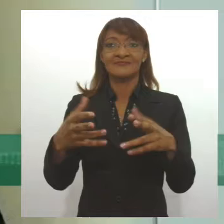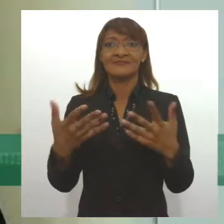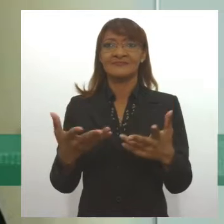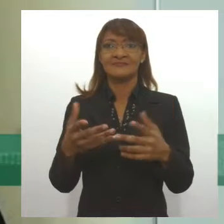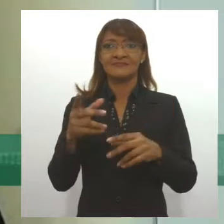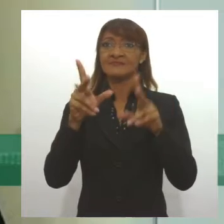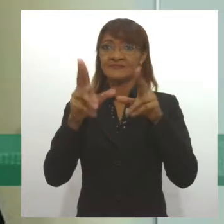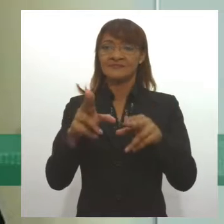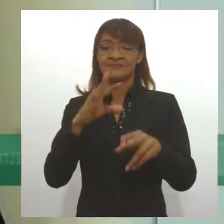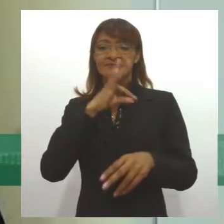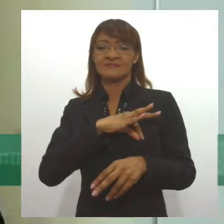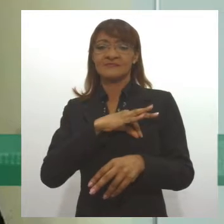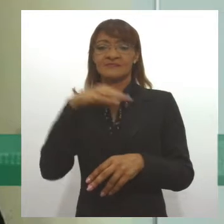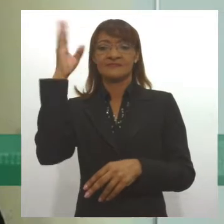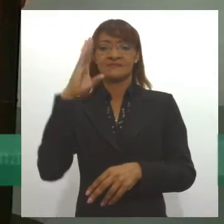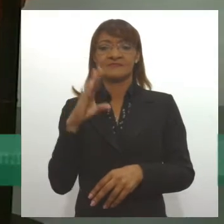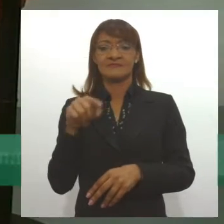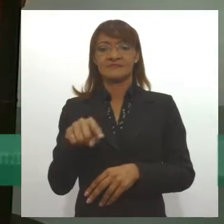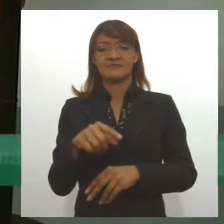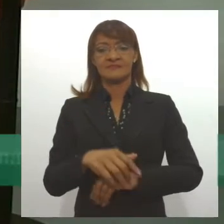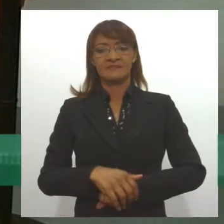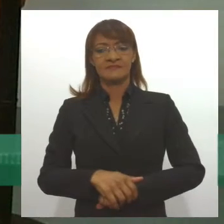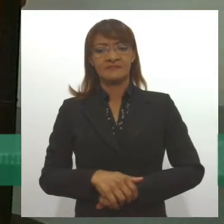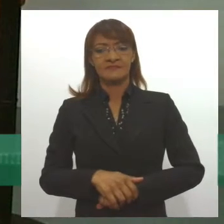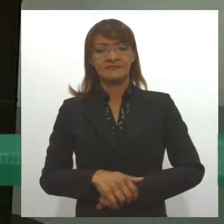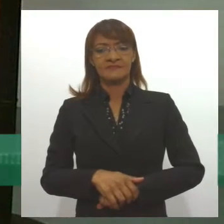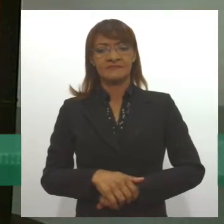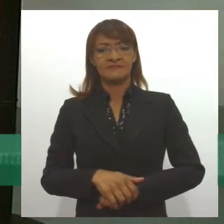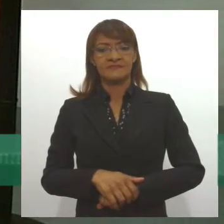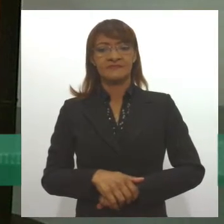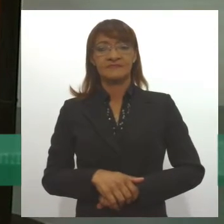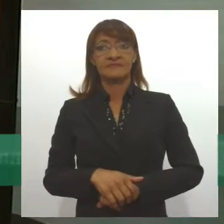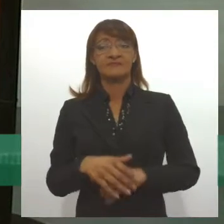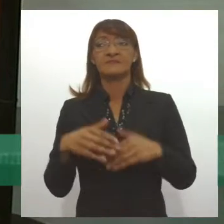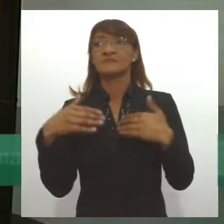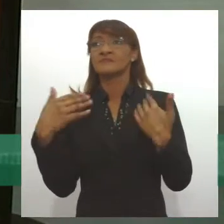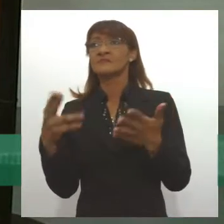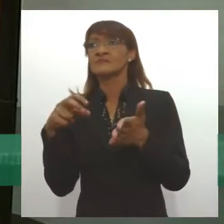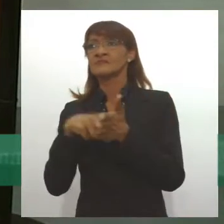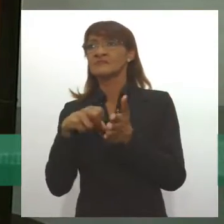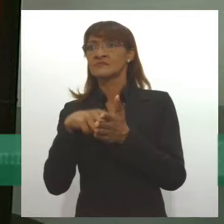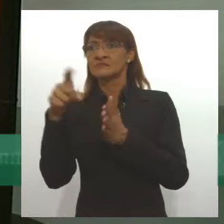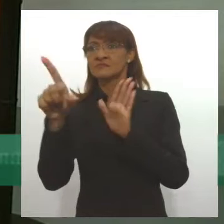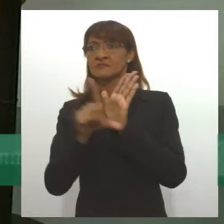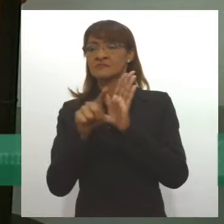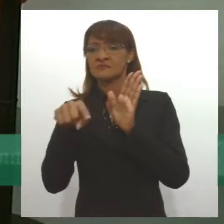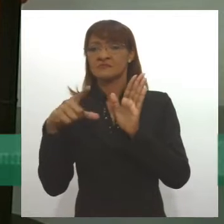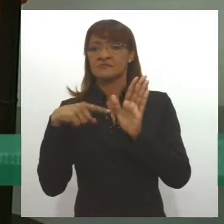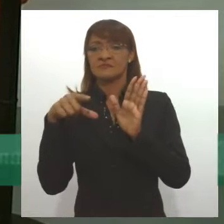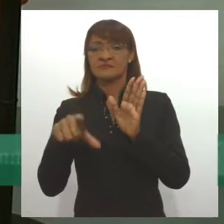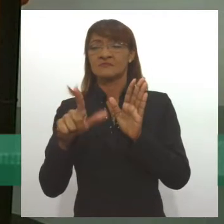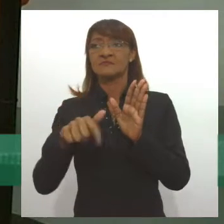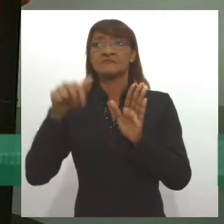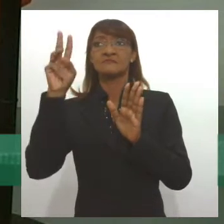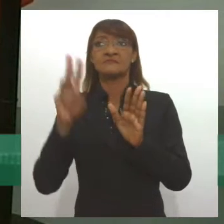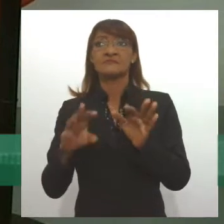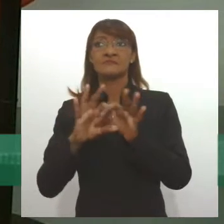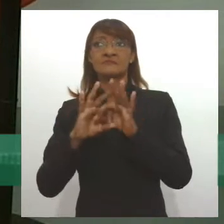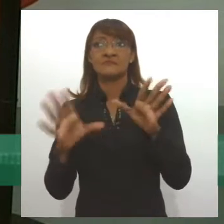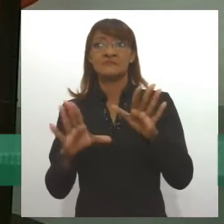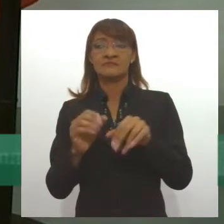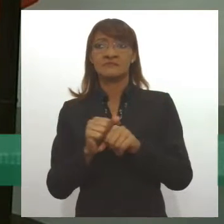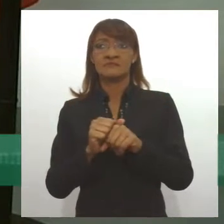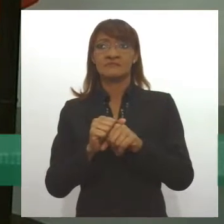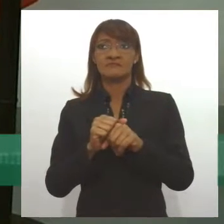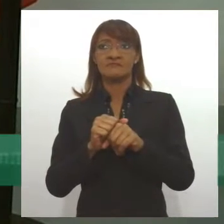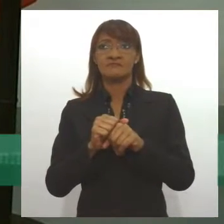no Brasil. Quais são as penalidades que a lei propõe para quem conceder esses auxílios acima